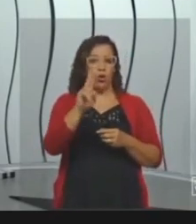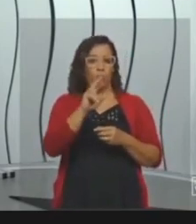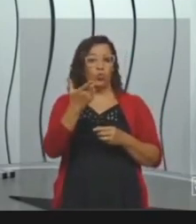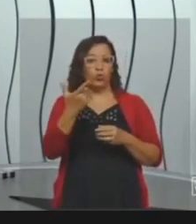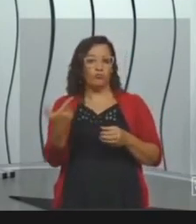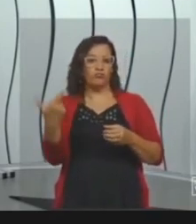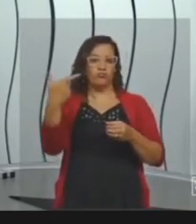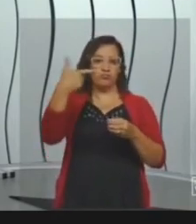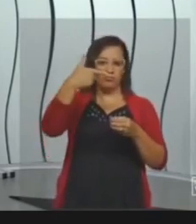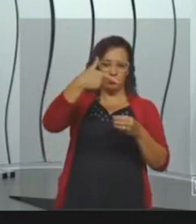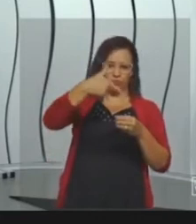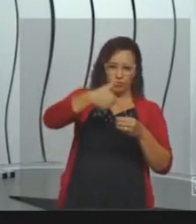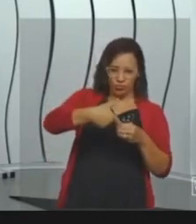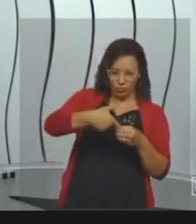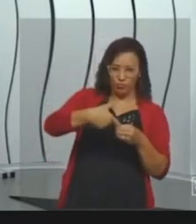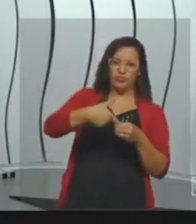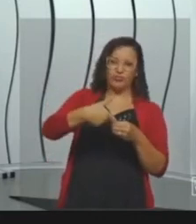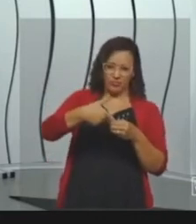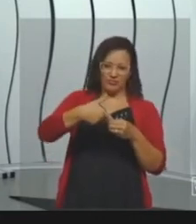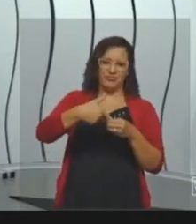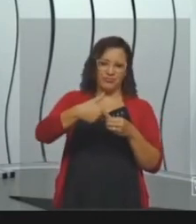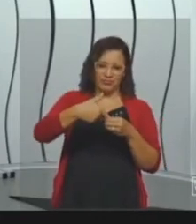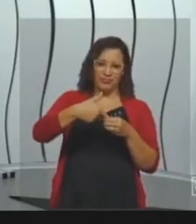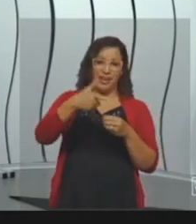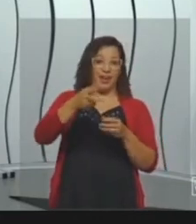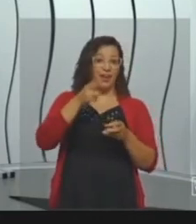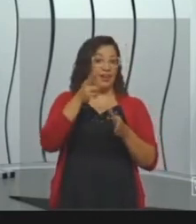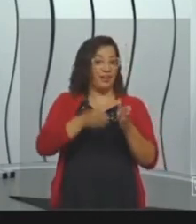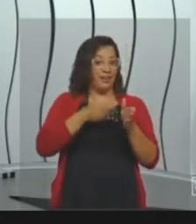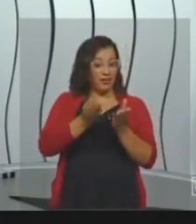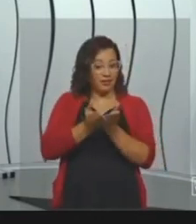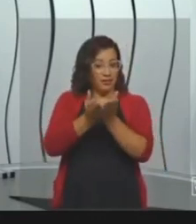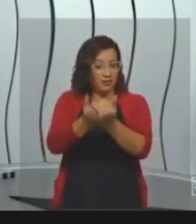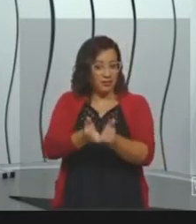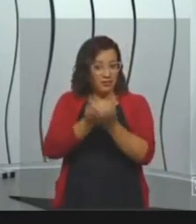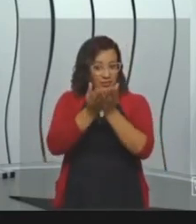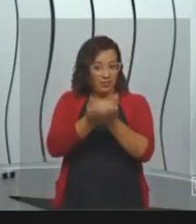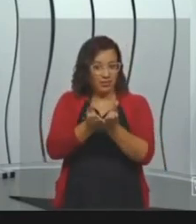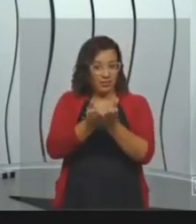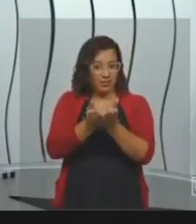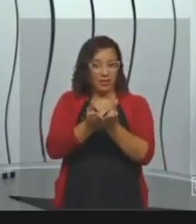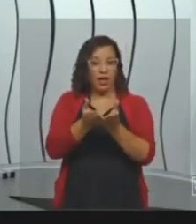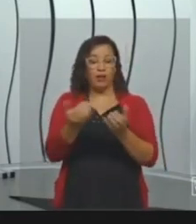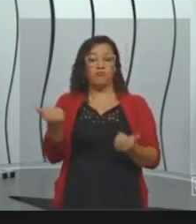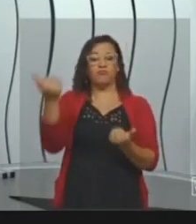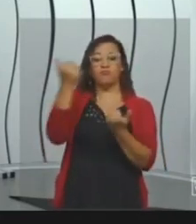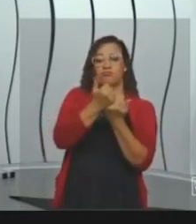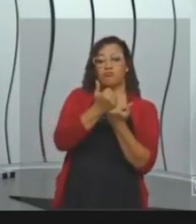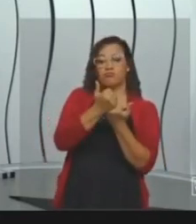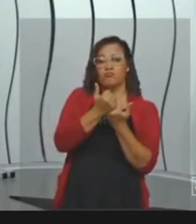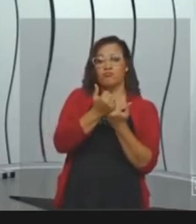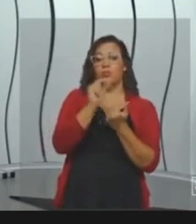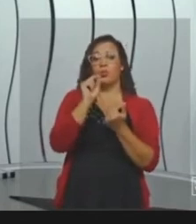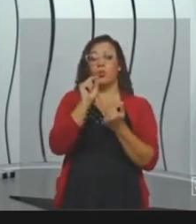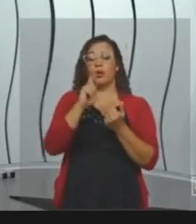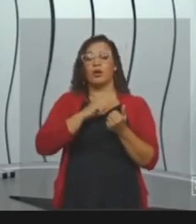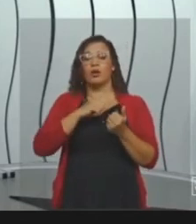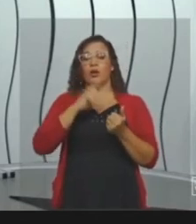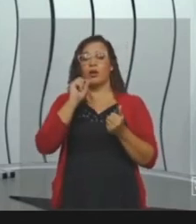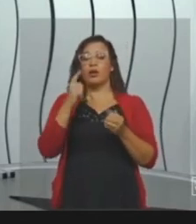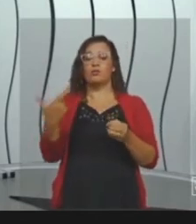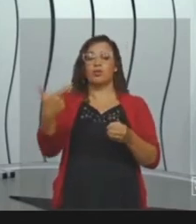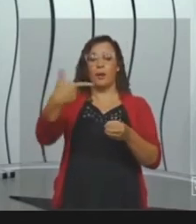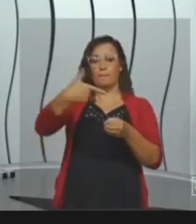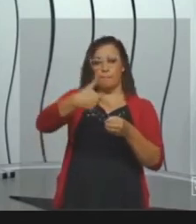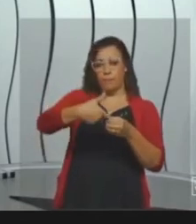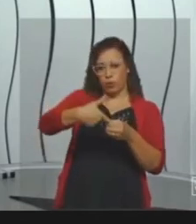de petróleo, e esses trens e navios começaram a ser substituídos por trens e navios que passaram a